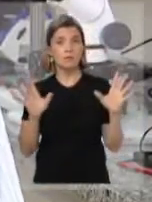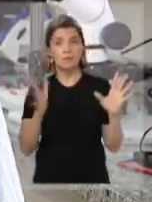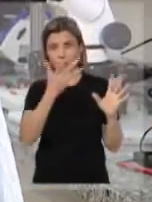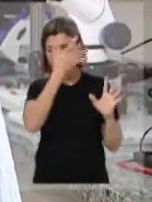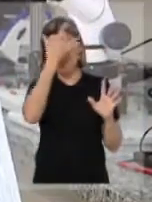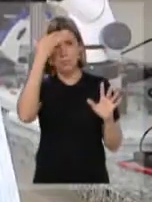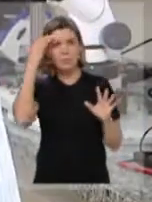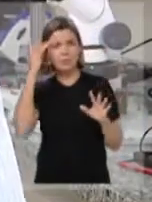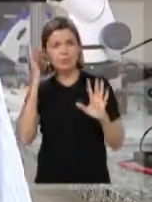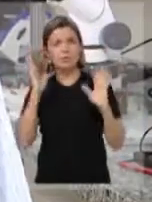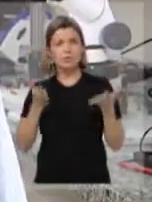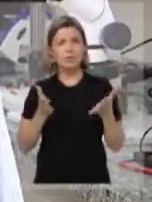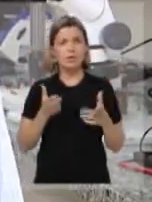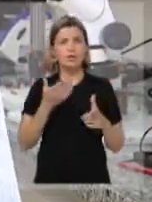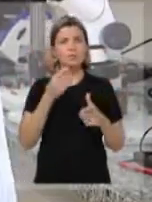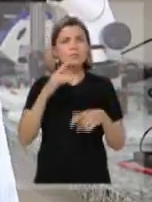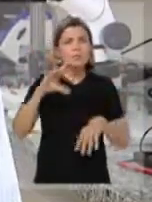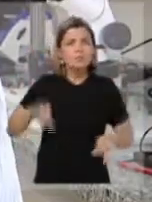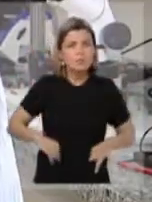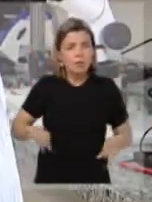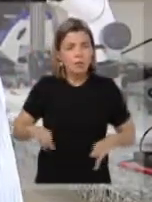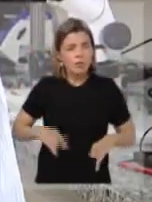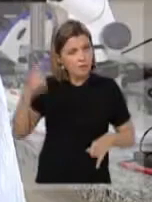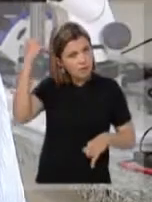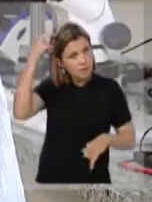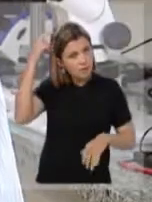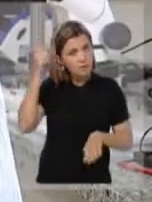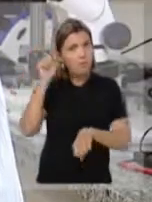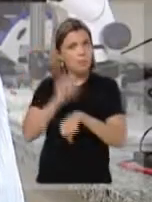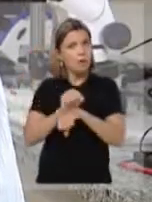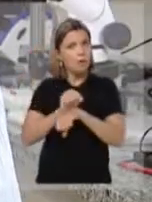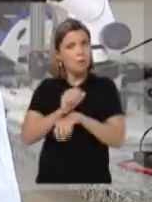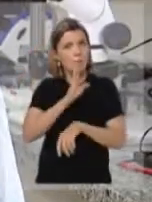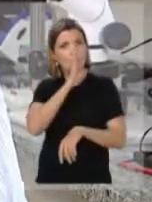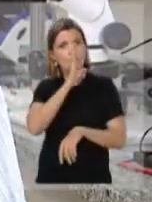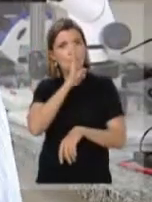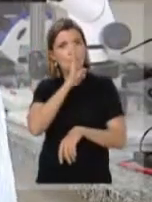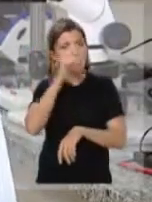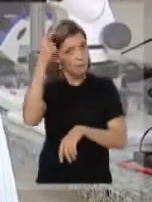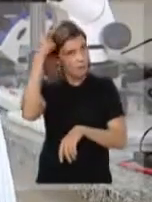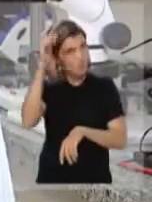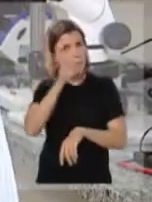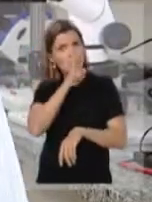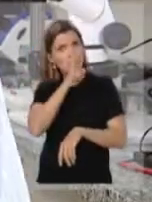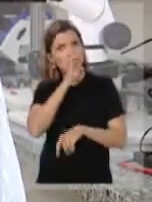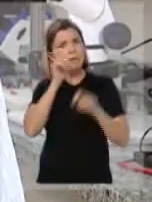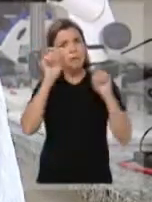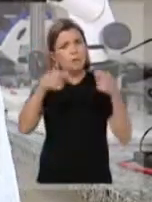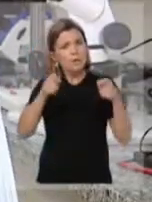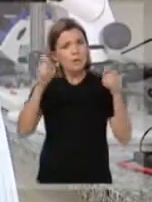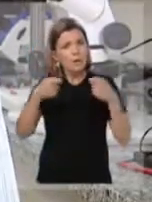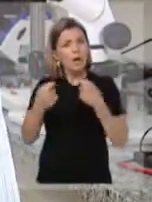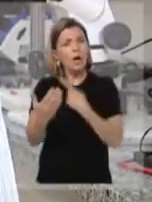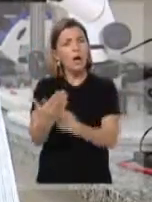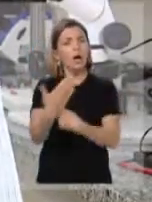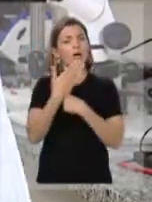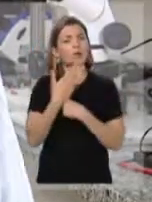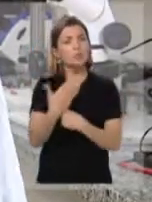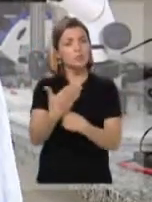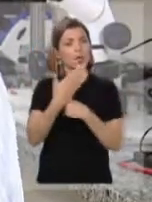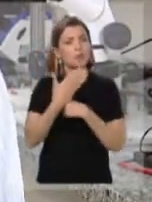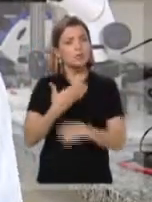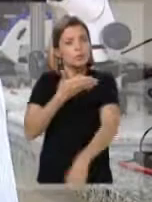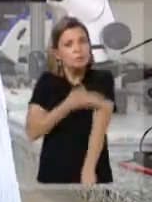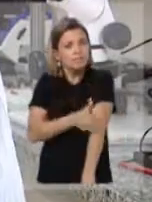específica para pessoas que sofreram paralisia cerebral e, portanto, poderia recuperar a